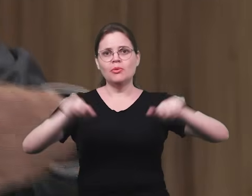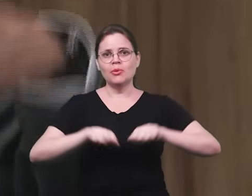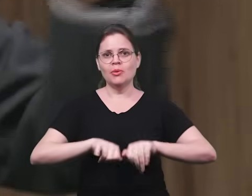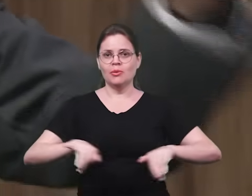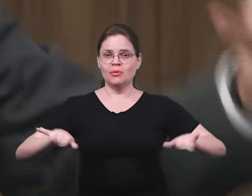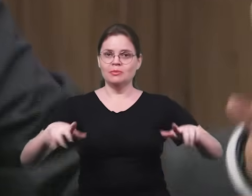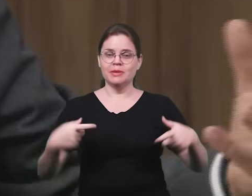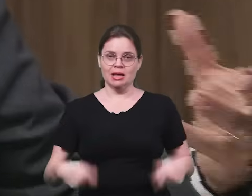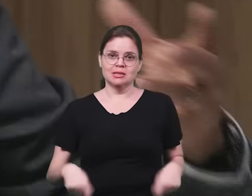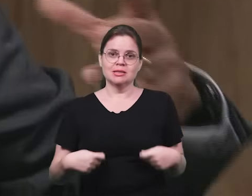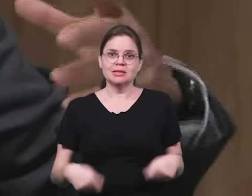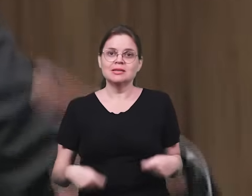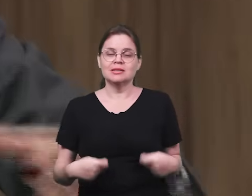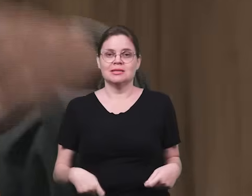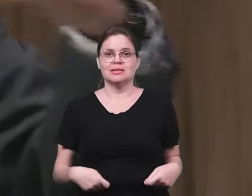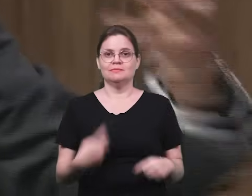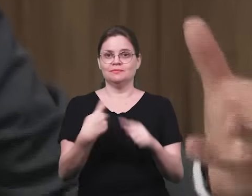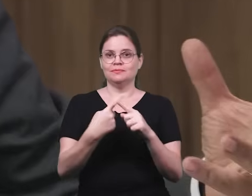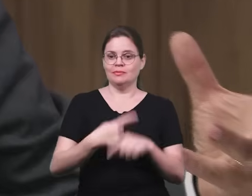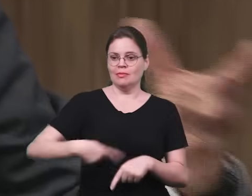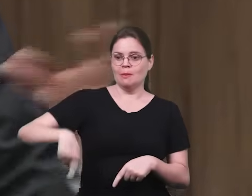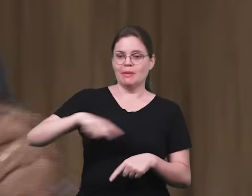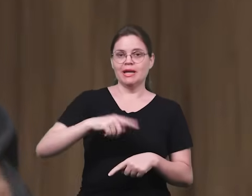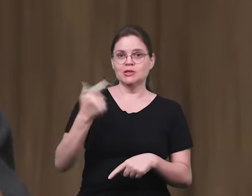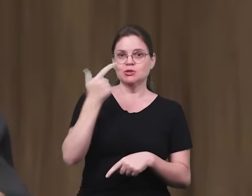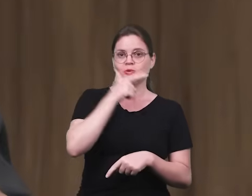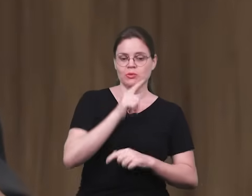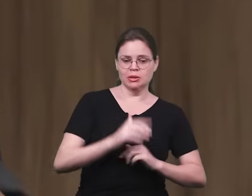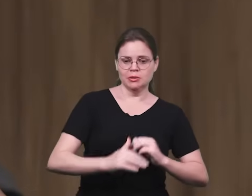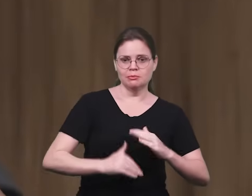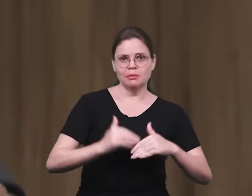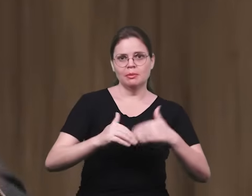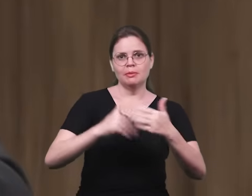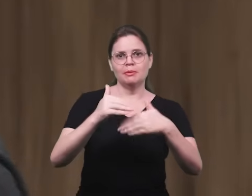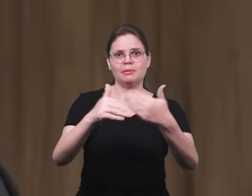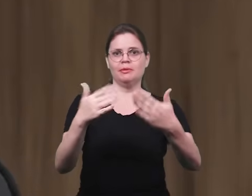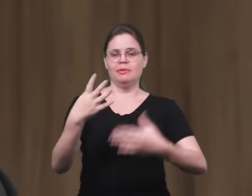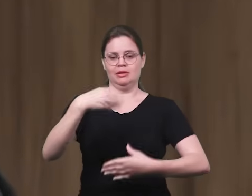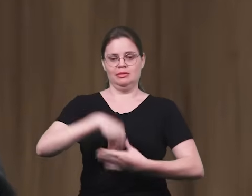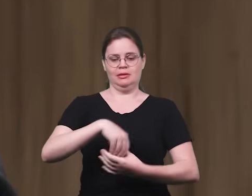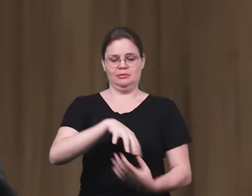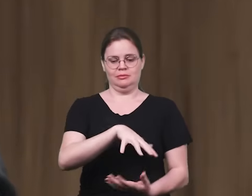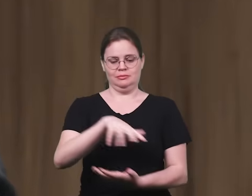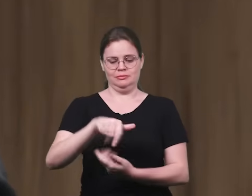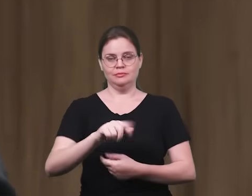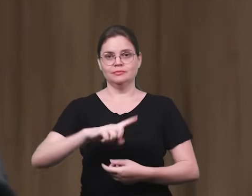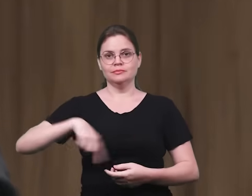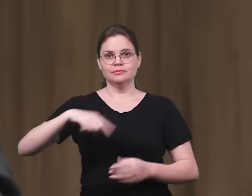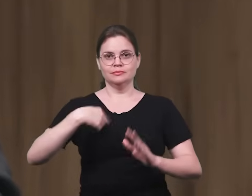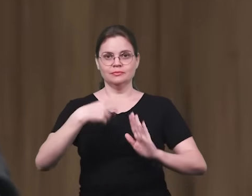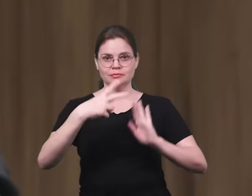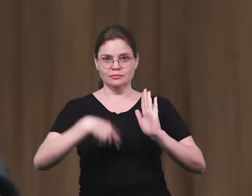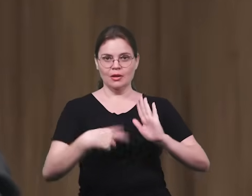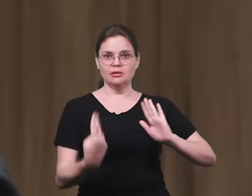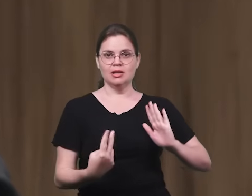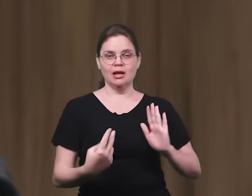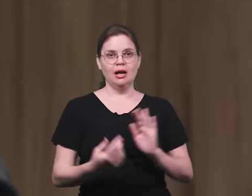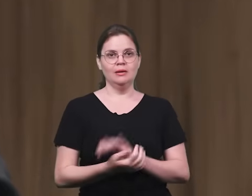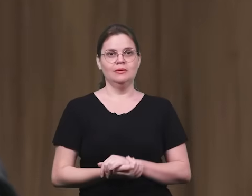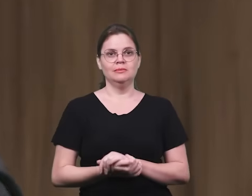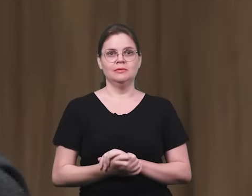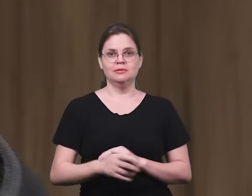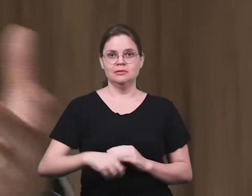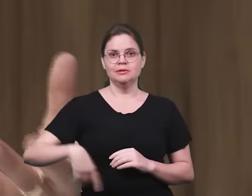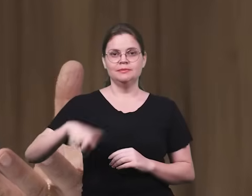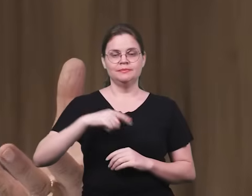A energia para se desenvolverem na Terra, né? E quando nós lemos isso, de um certo